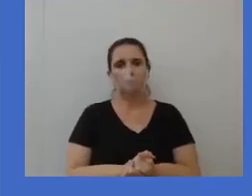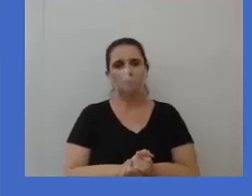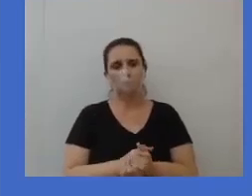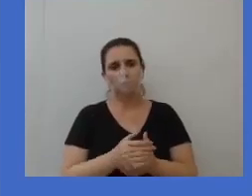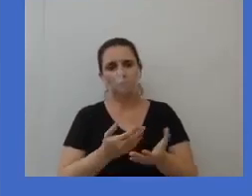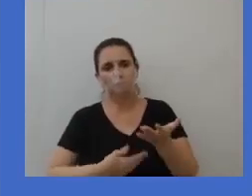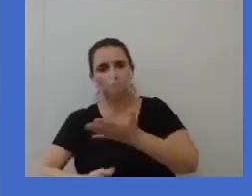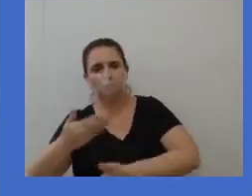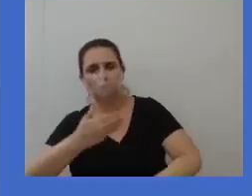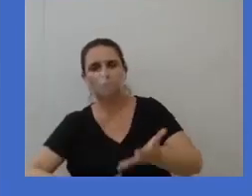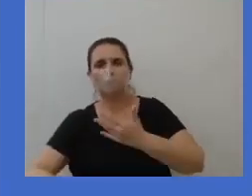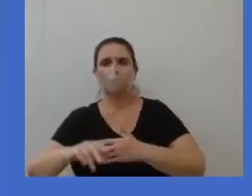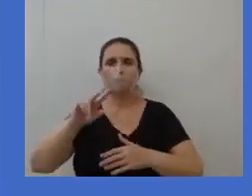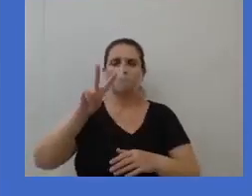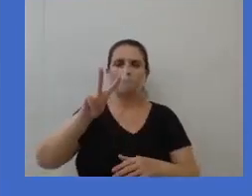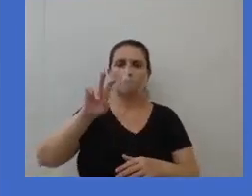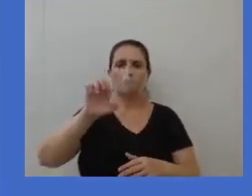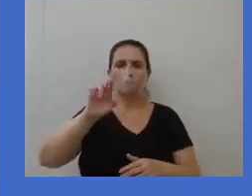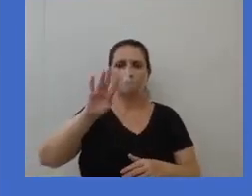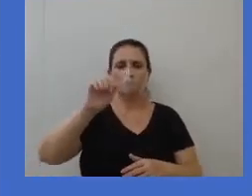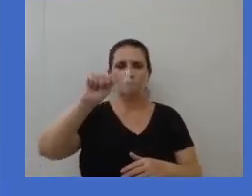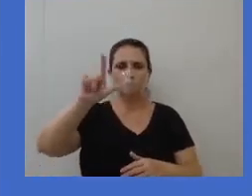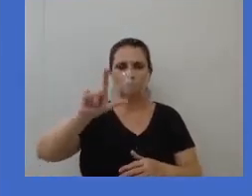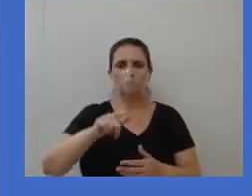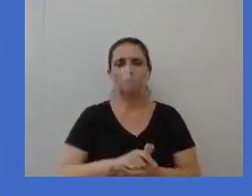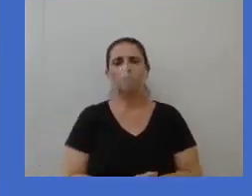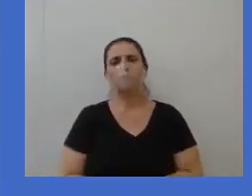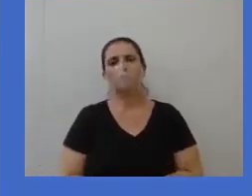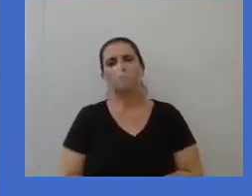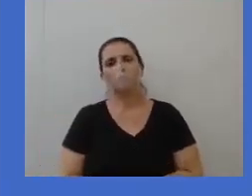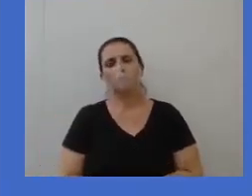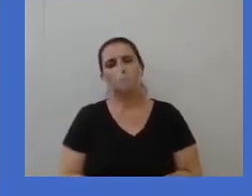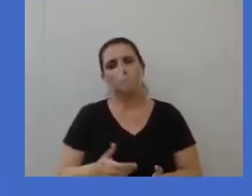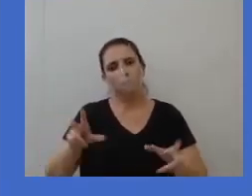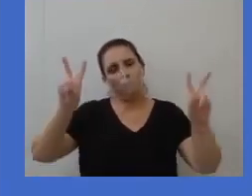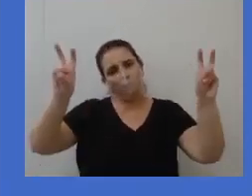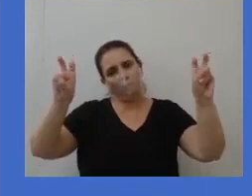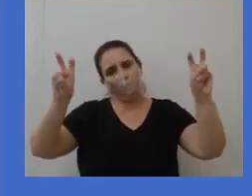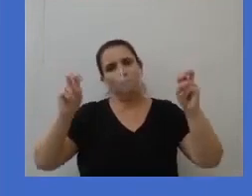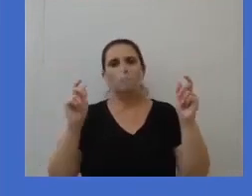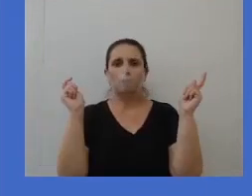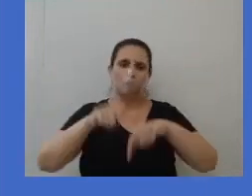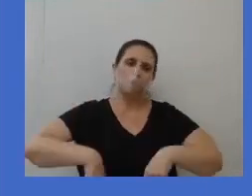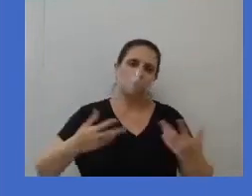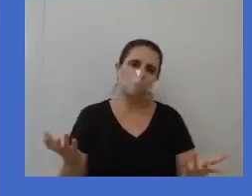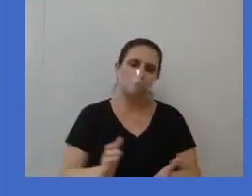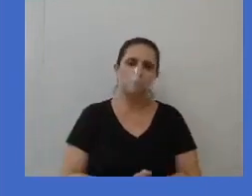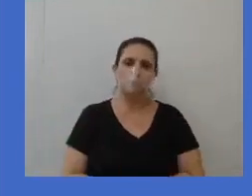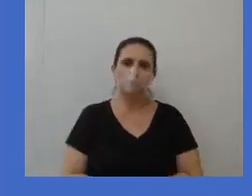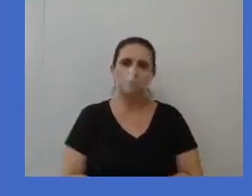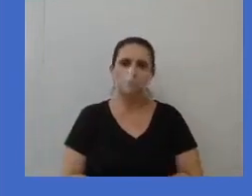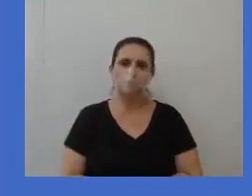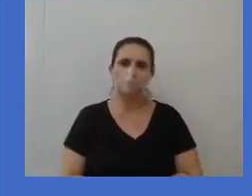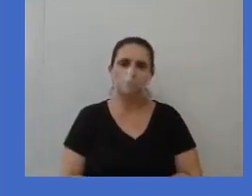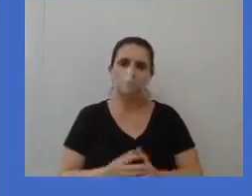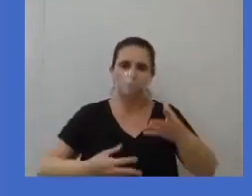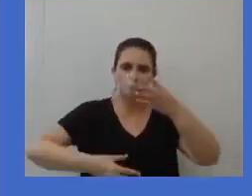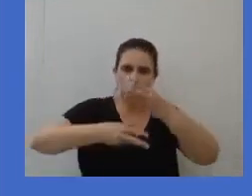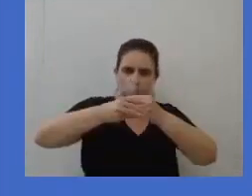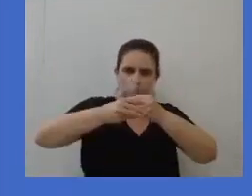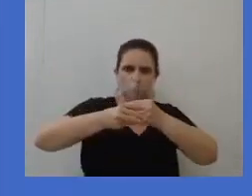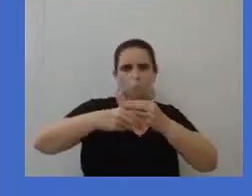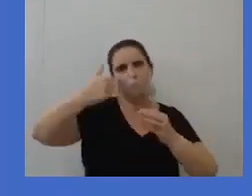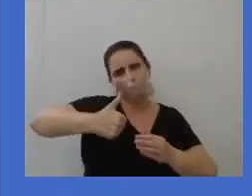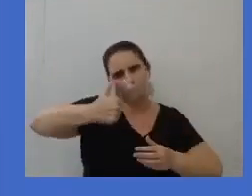com outras semioses, que é um assunto que nós podemos dizer que é complementar a